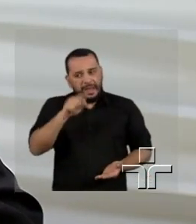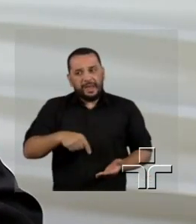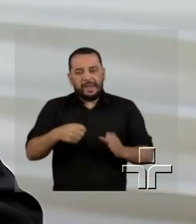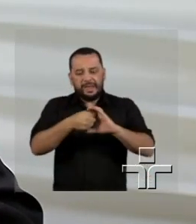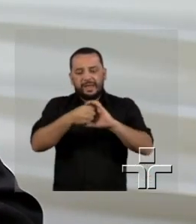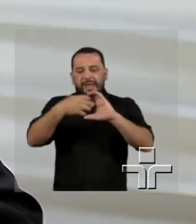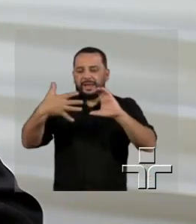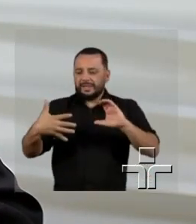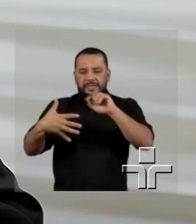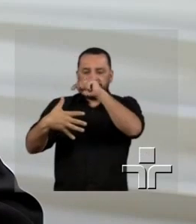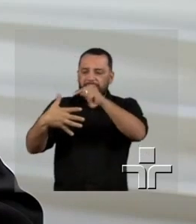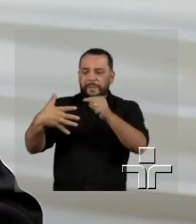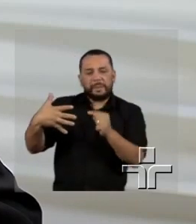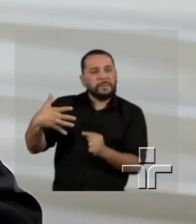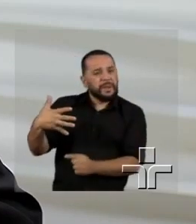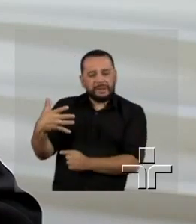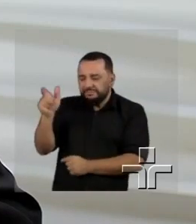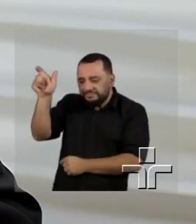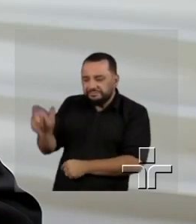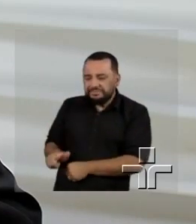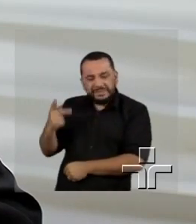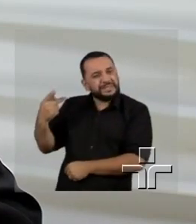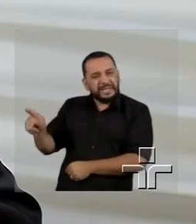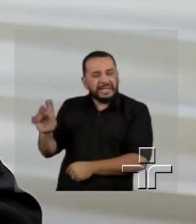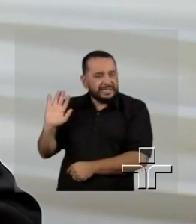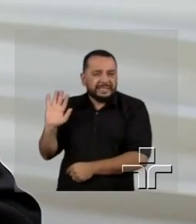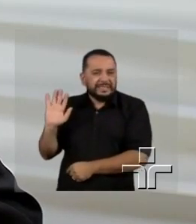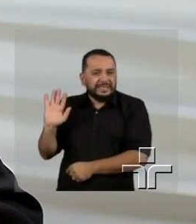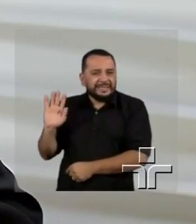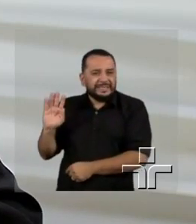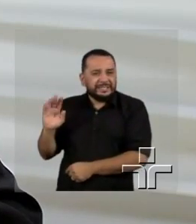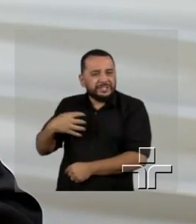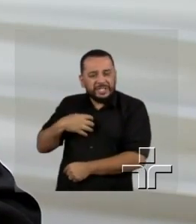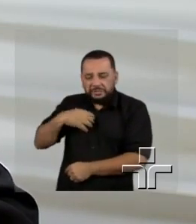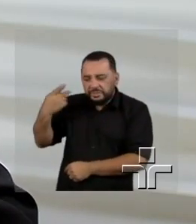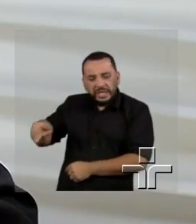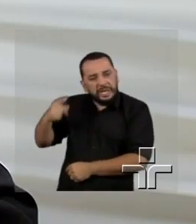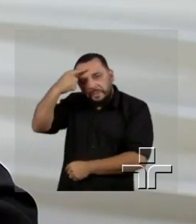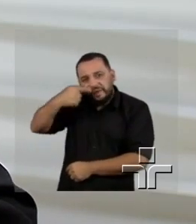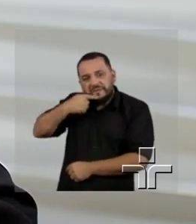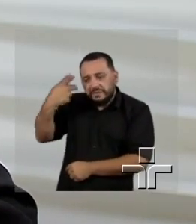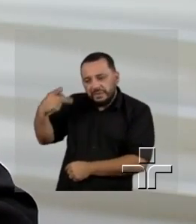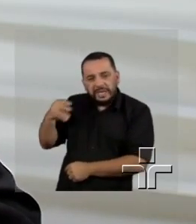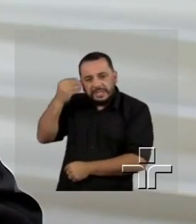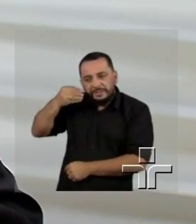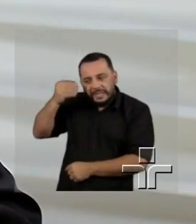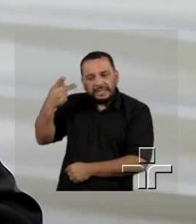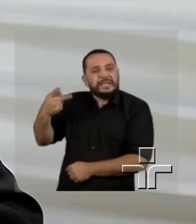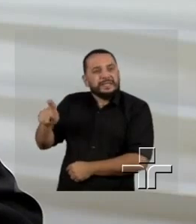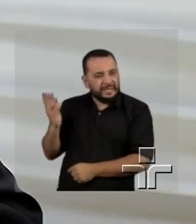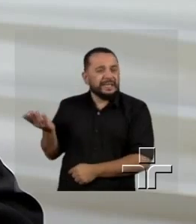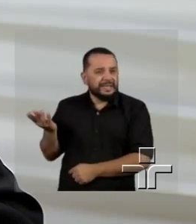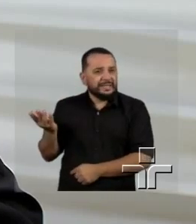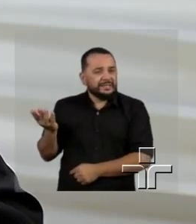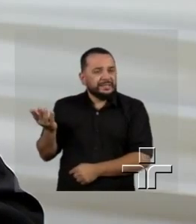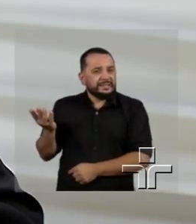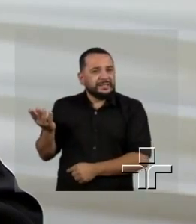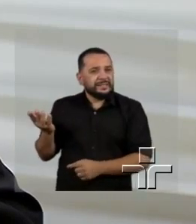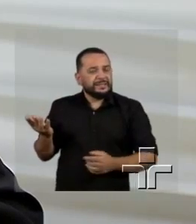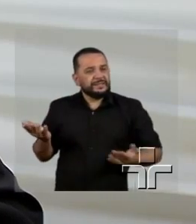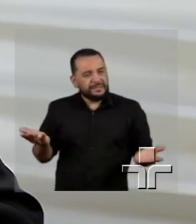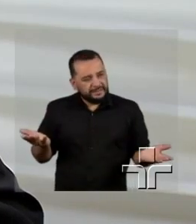a Embaixada do Brasil nos Estados Unidos, chamou os nordestinos de Paraíba. O senhor conviveu de perto